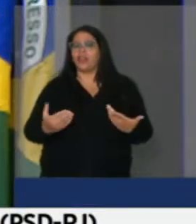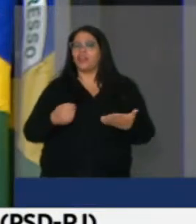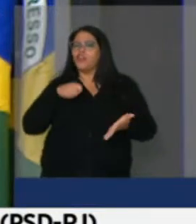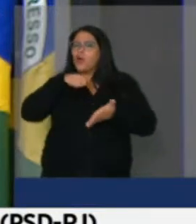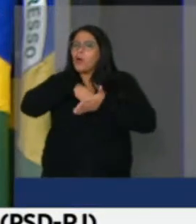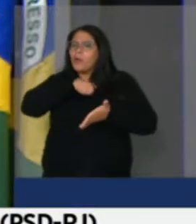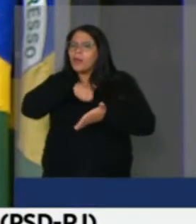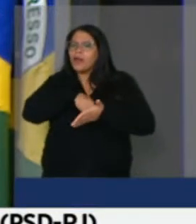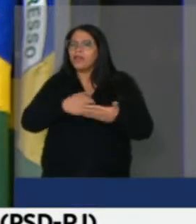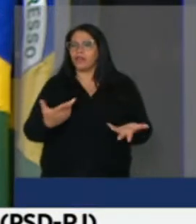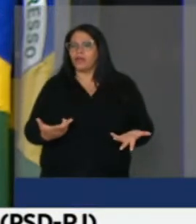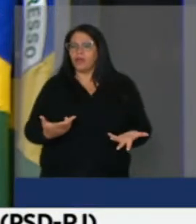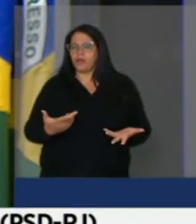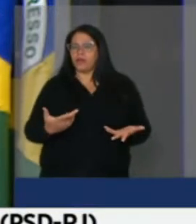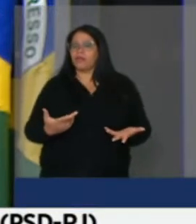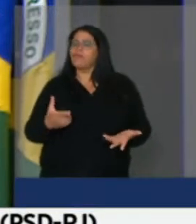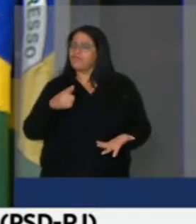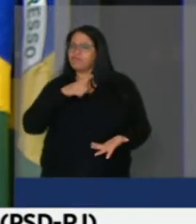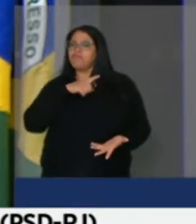obrigações.